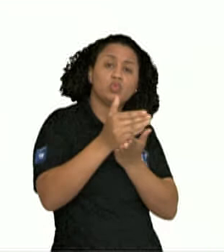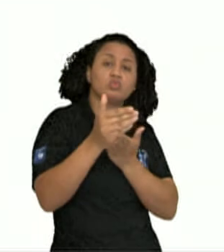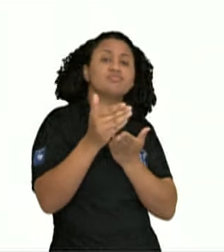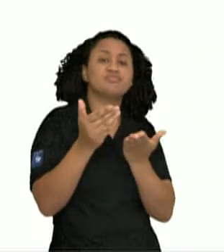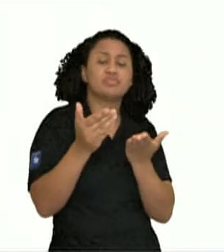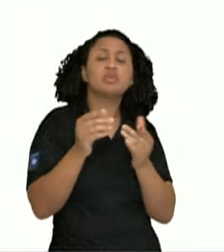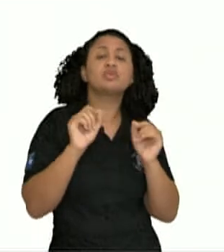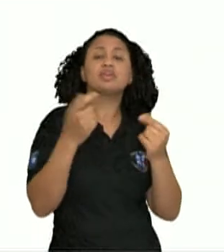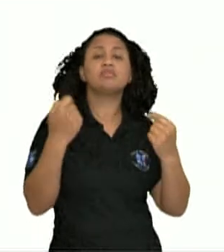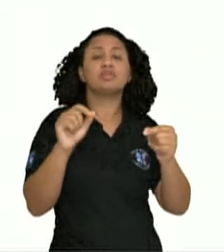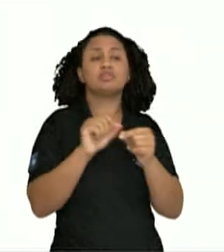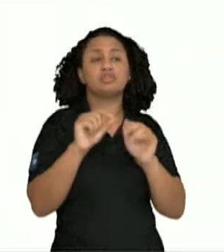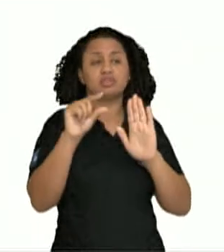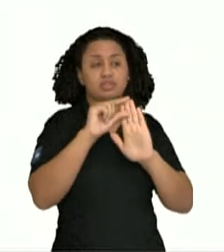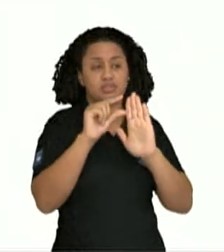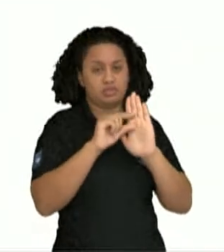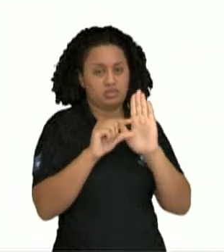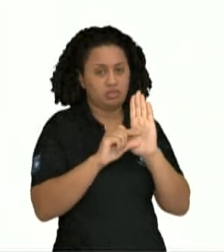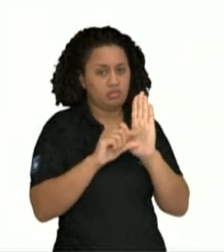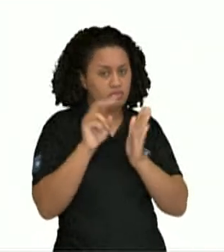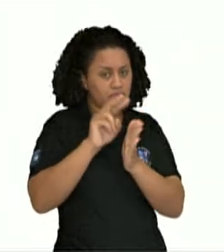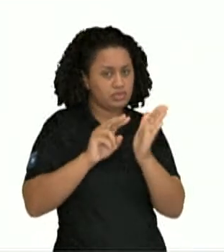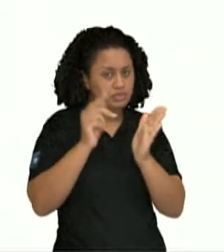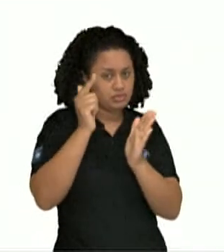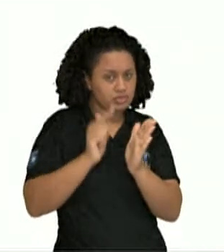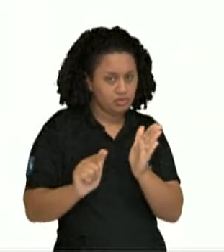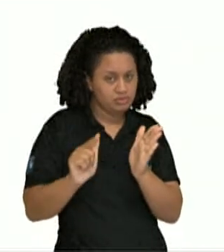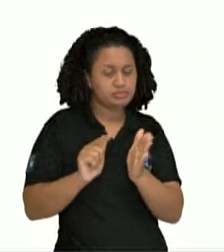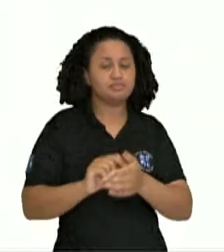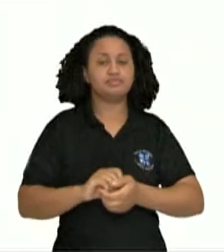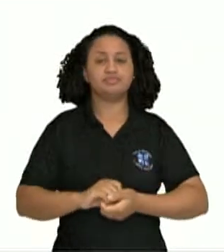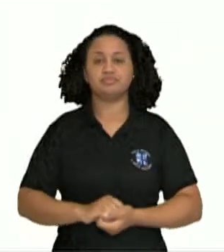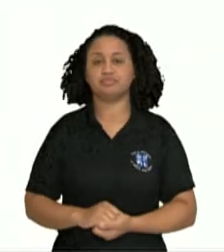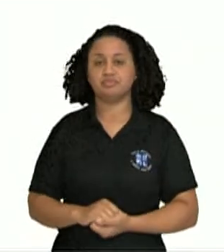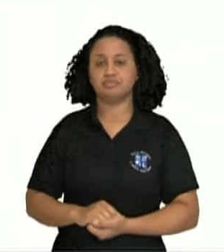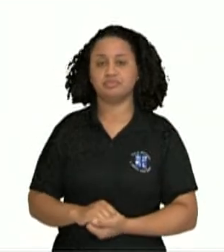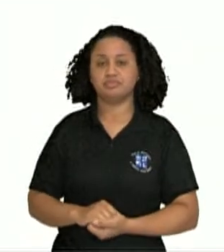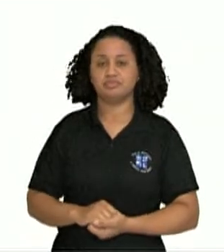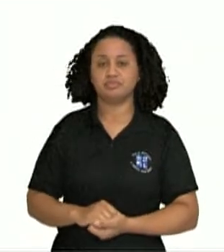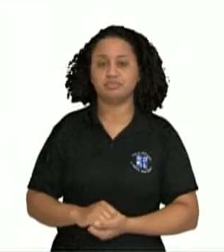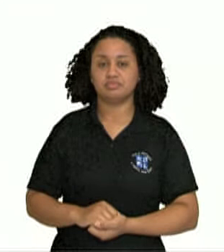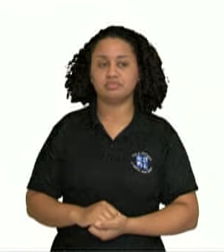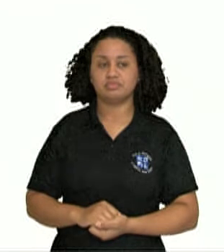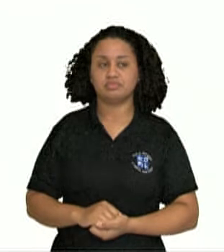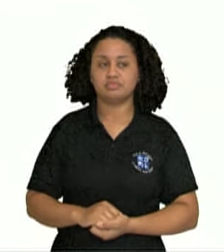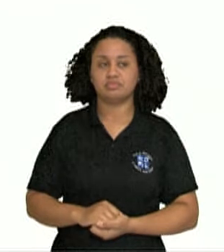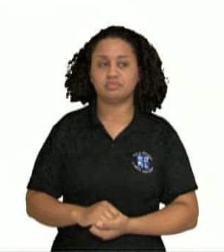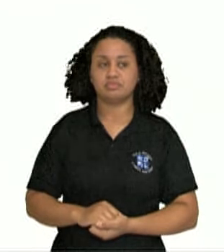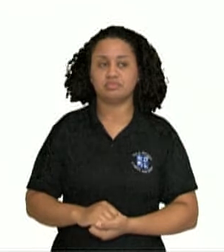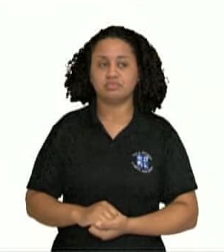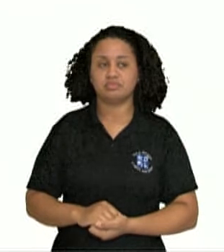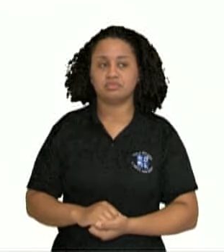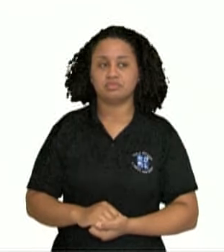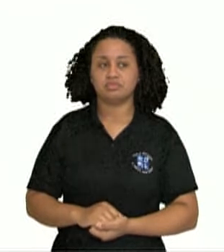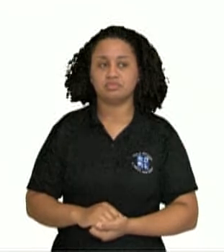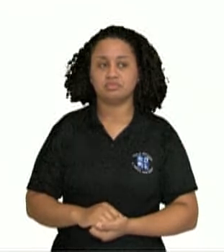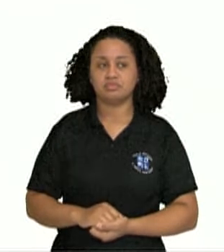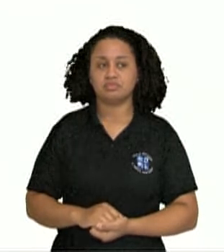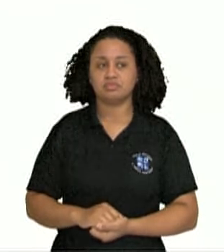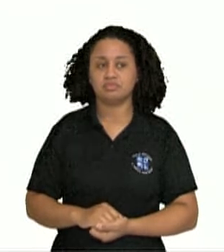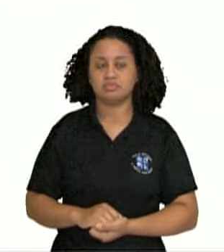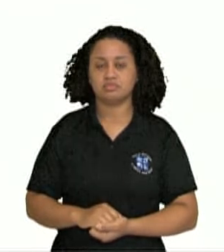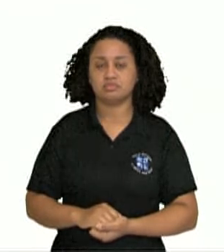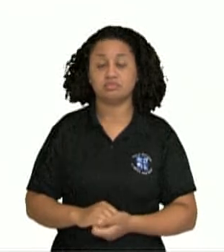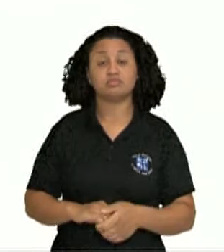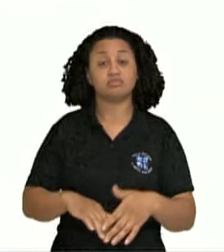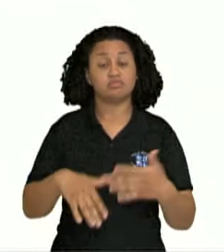de acordo com os versos? Vamos retomar os versos? No te rindas, aún estás a tiempo de alcançar e começar de nuevo. Então